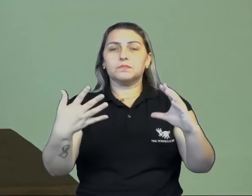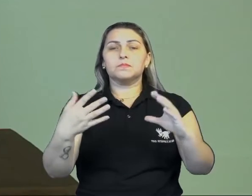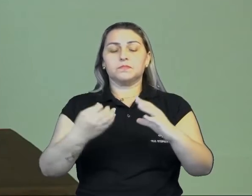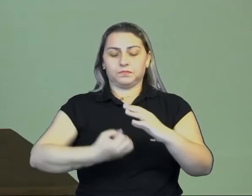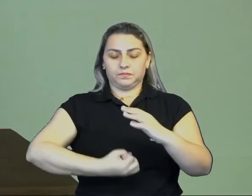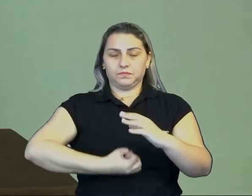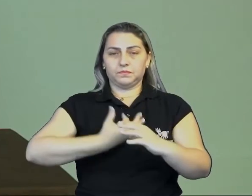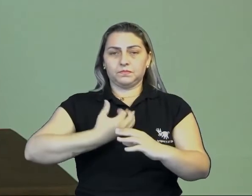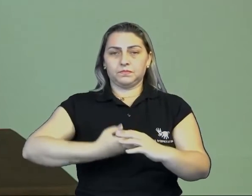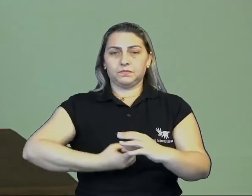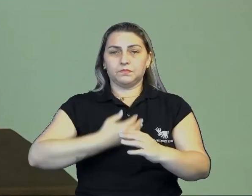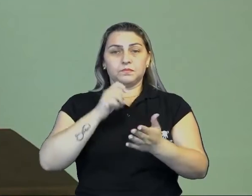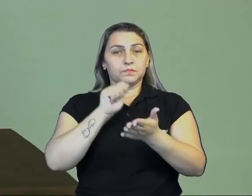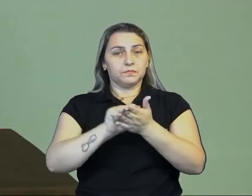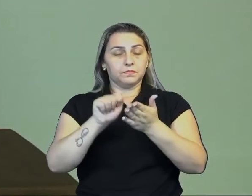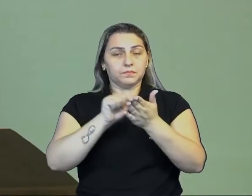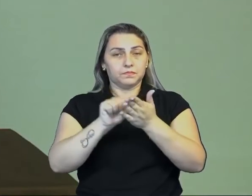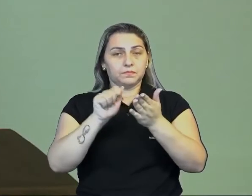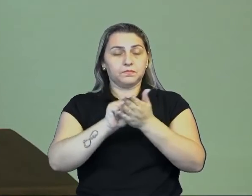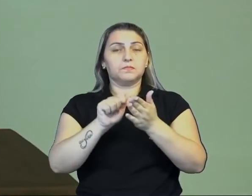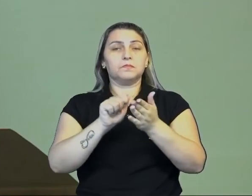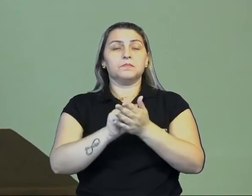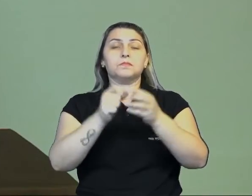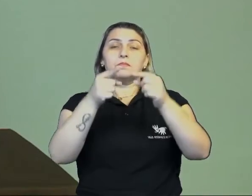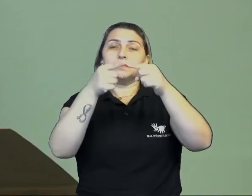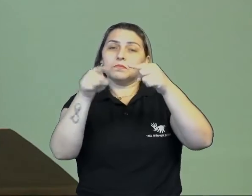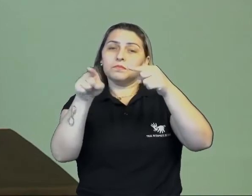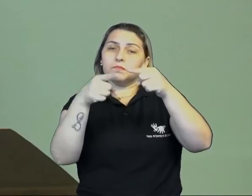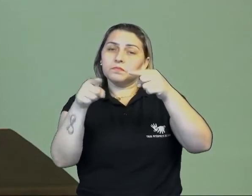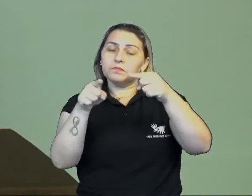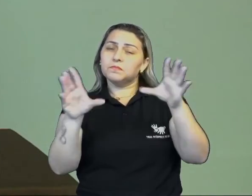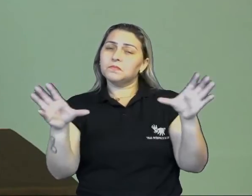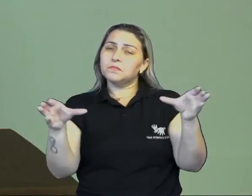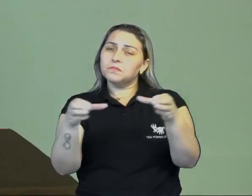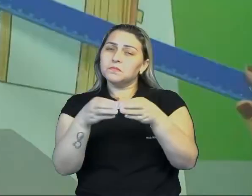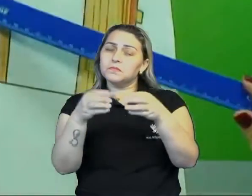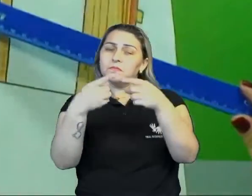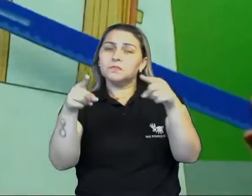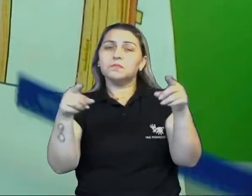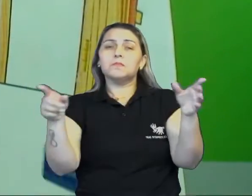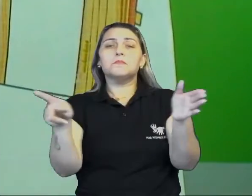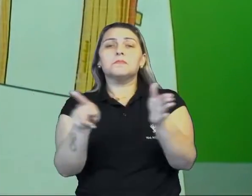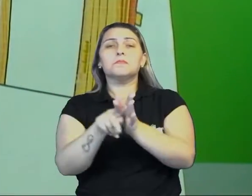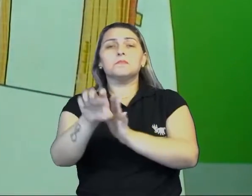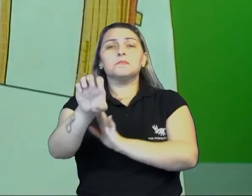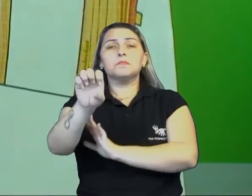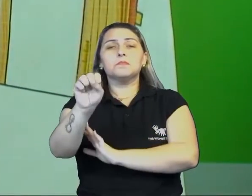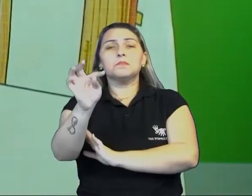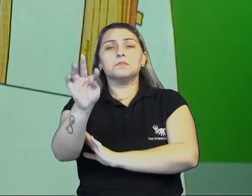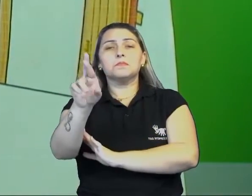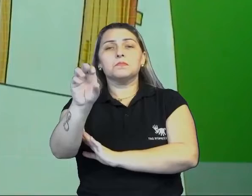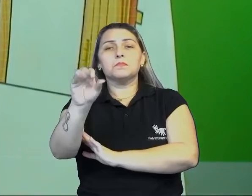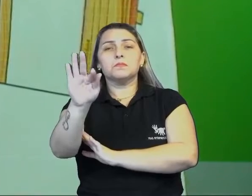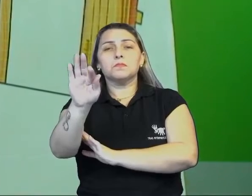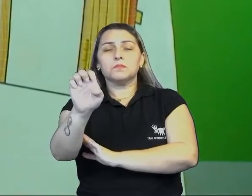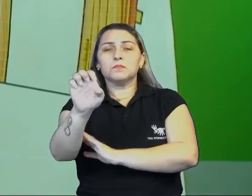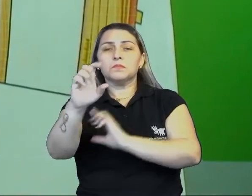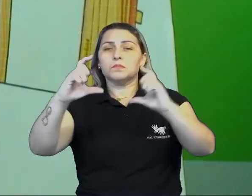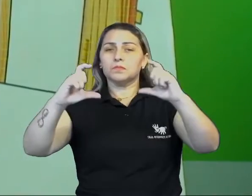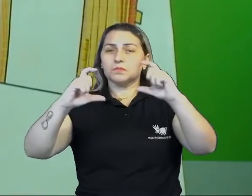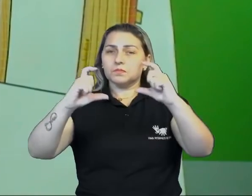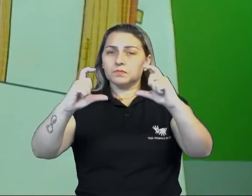do poema, que ele é escrito em versos e que um conjunto de versos formam uma estrofe.